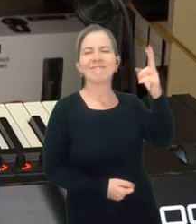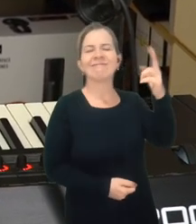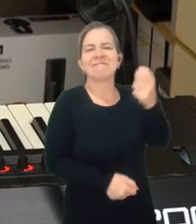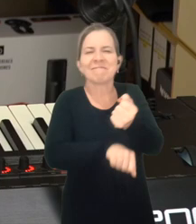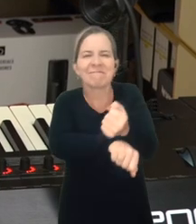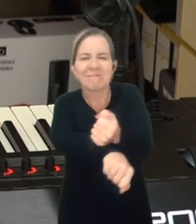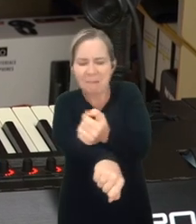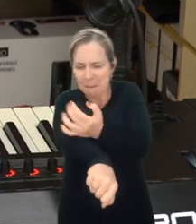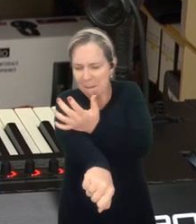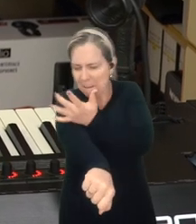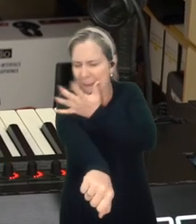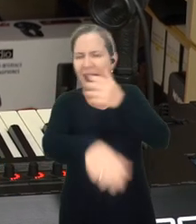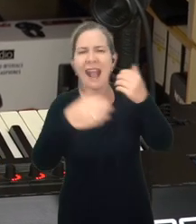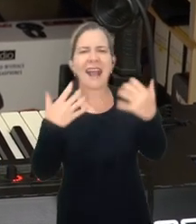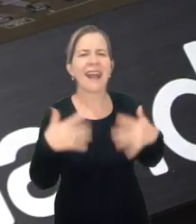meu